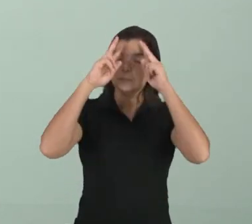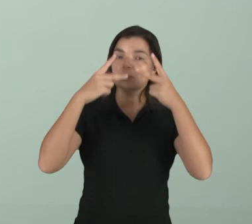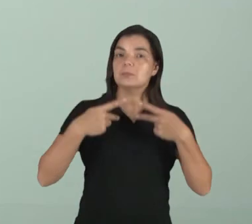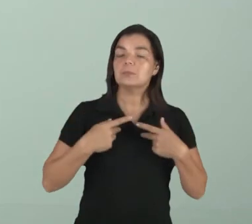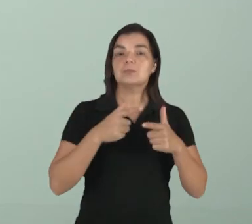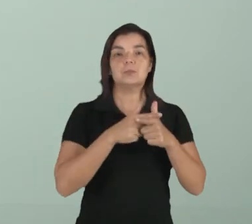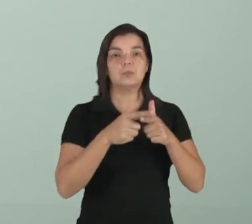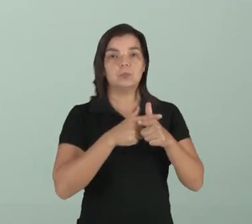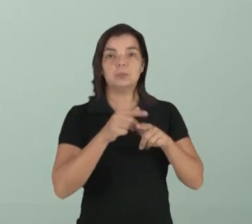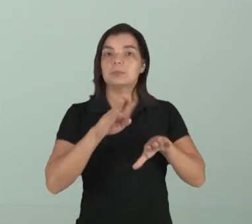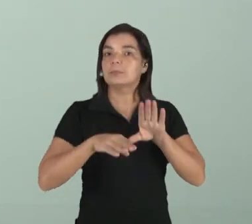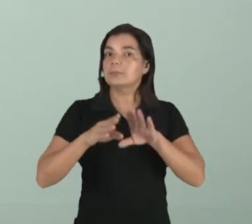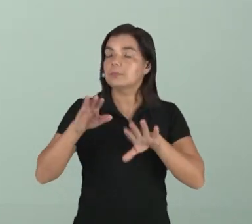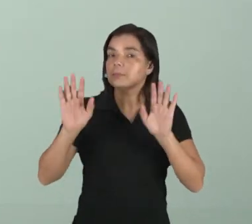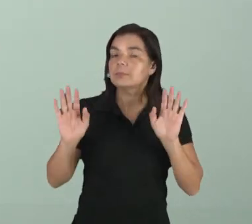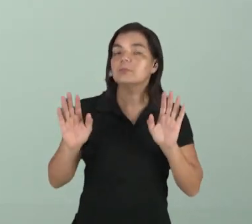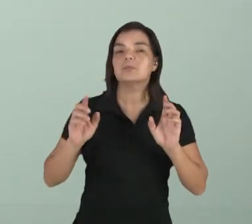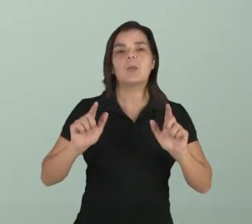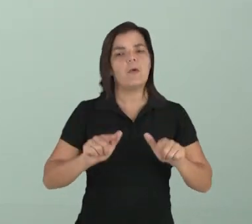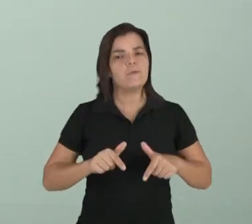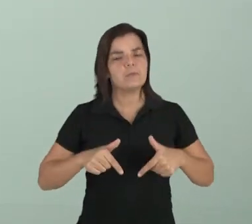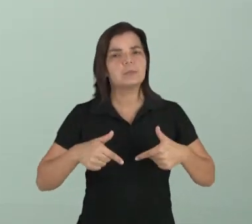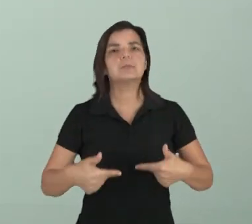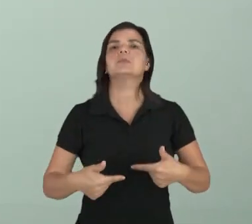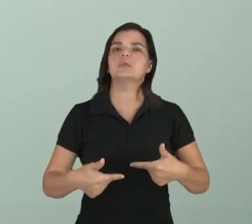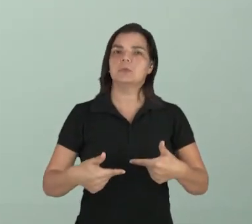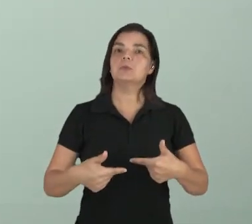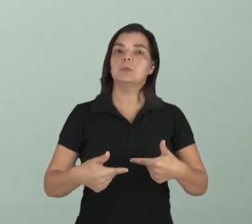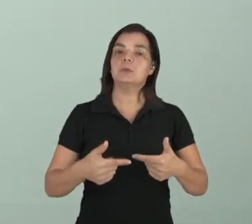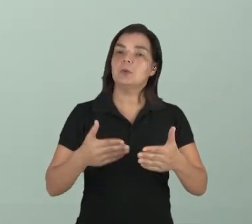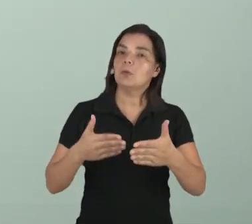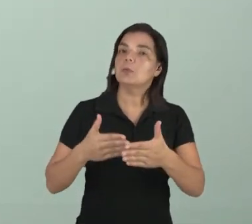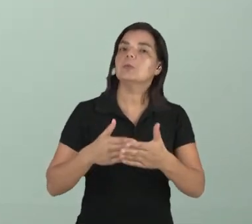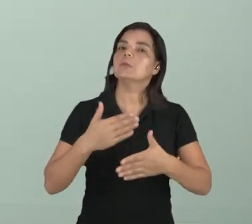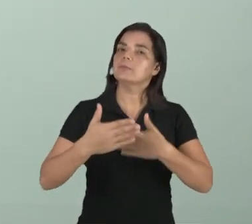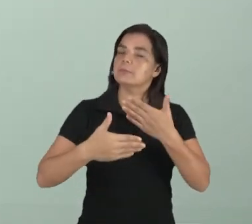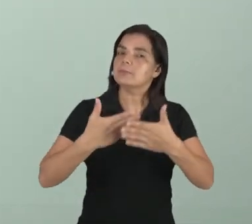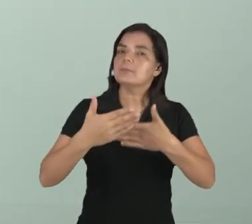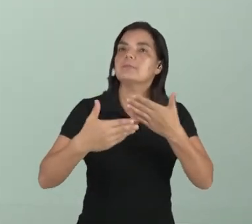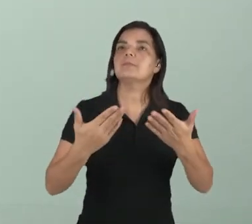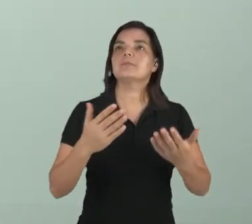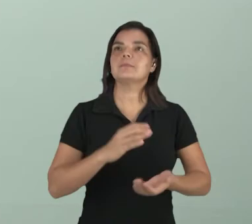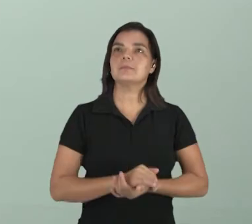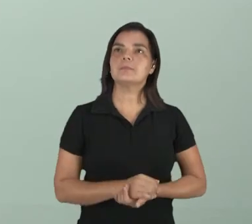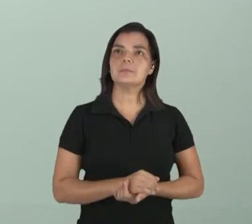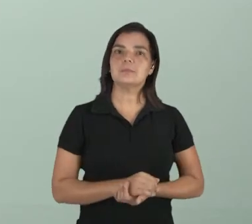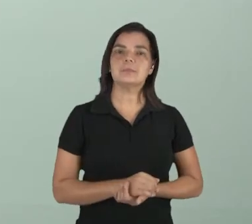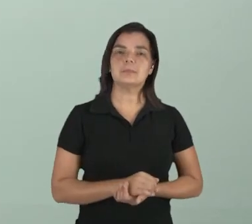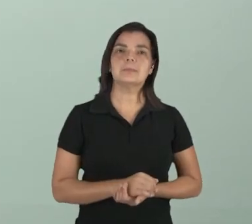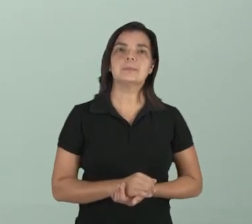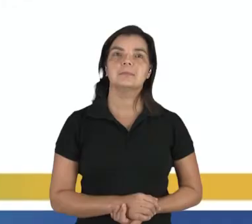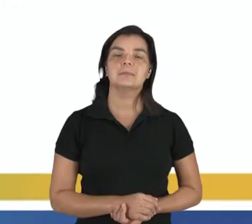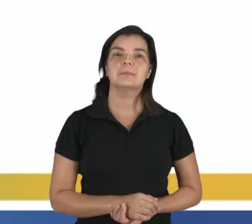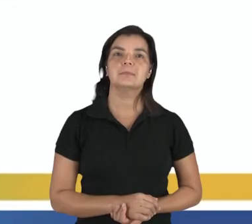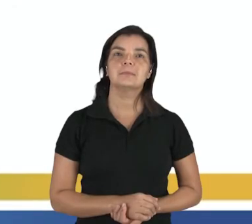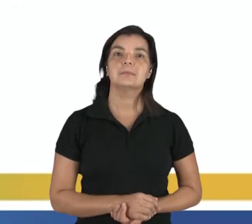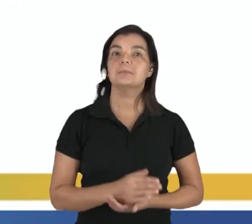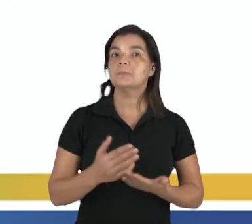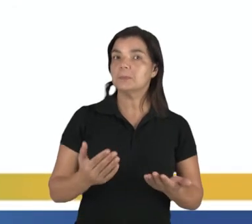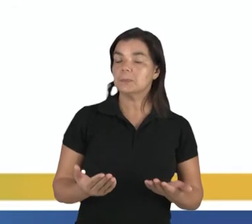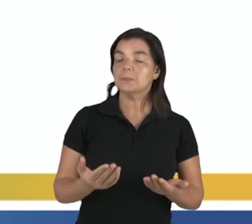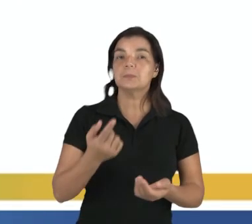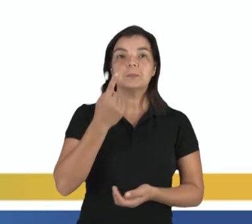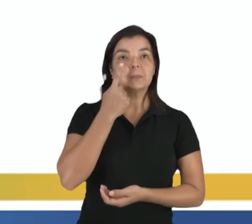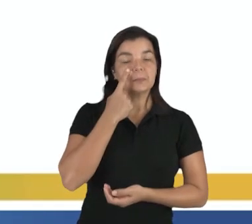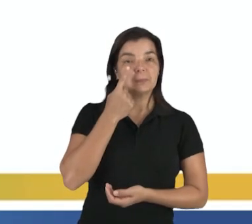os problemas que muitas vezes a gente enfrenta lá no meio do caminho para poder prosseguir, para poder continuar. E nós